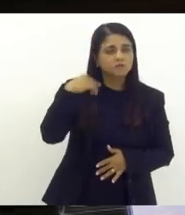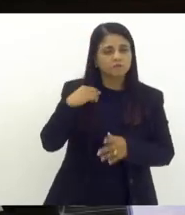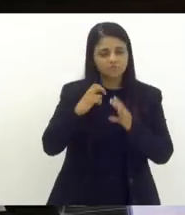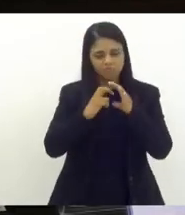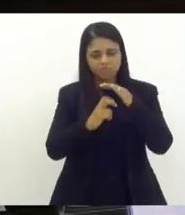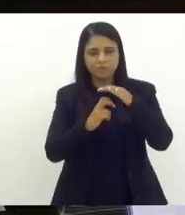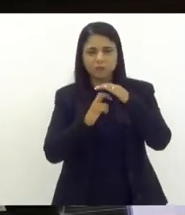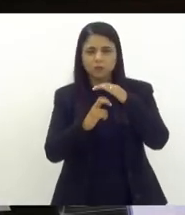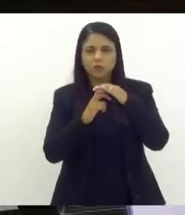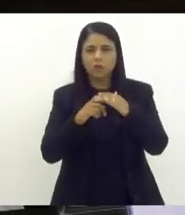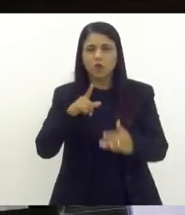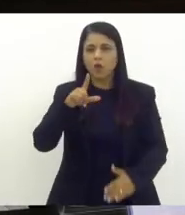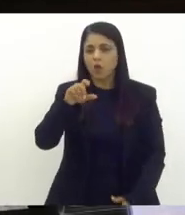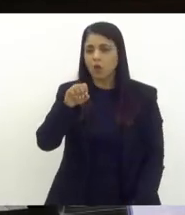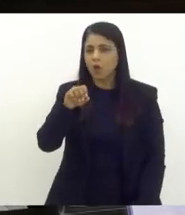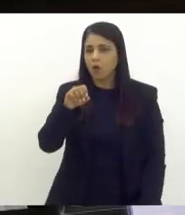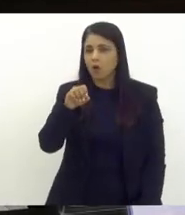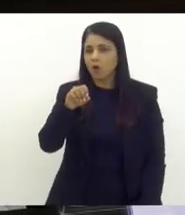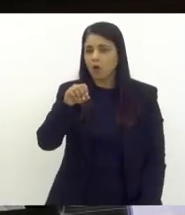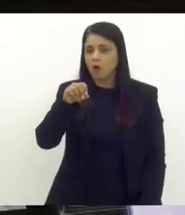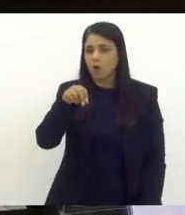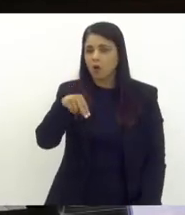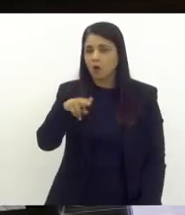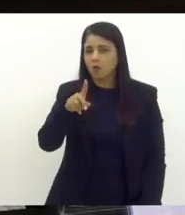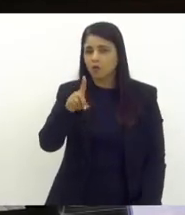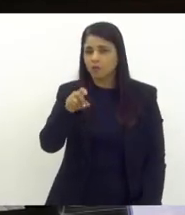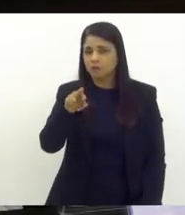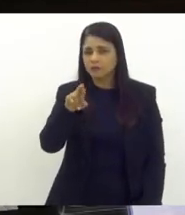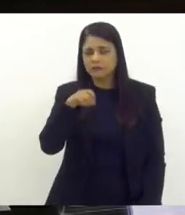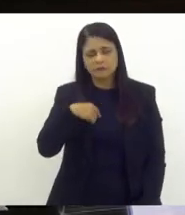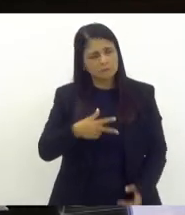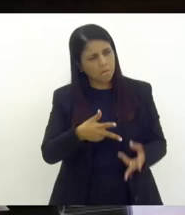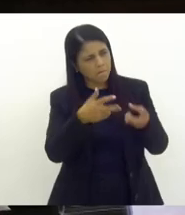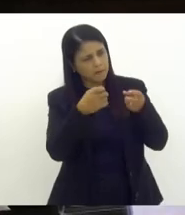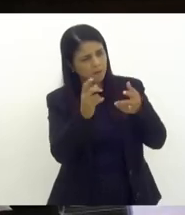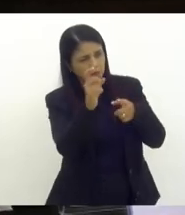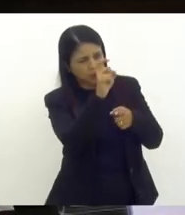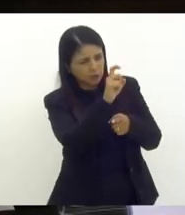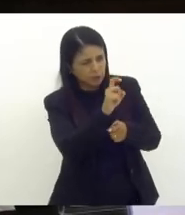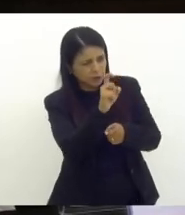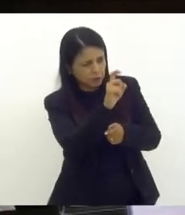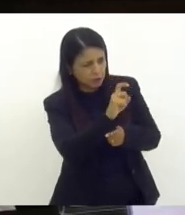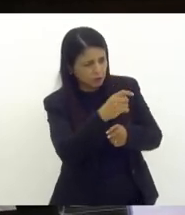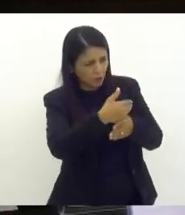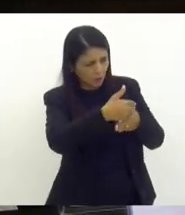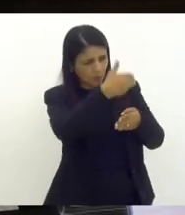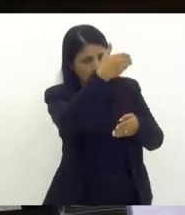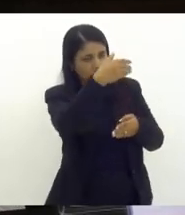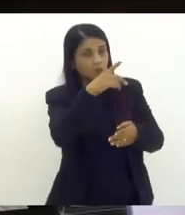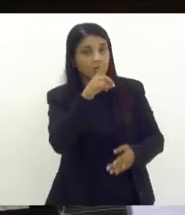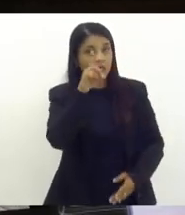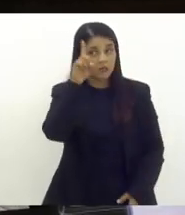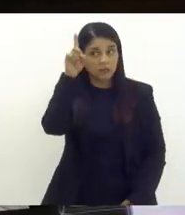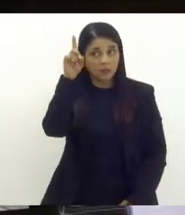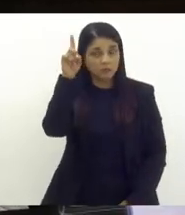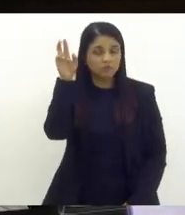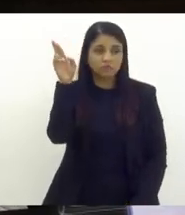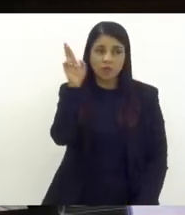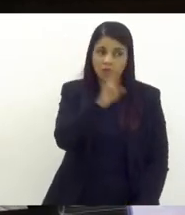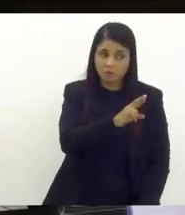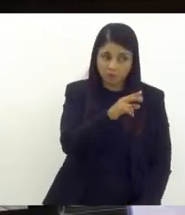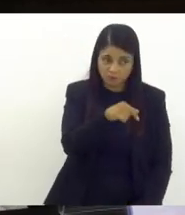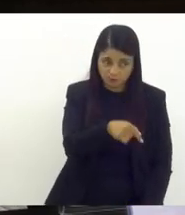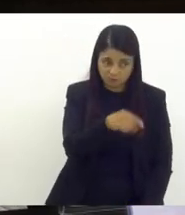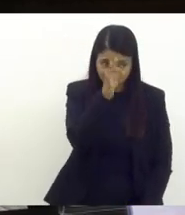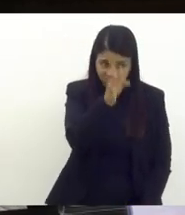Londres ele percebeu uma pichação no muro onde estava escrito Deus é a resposta e ele